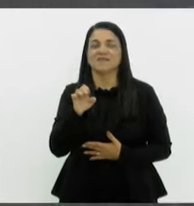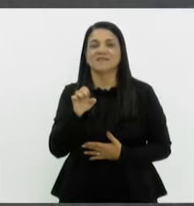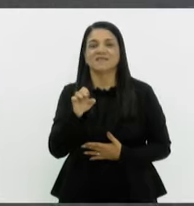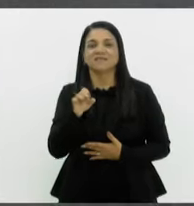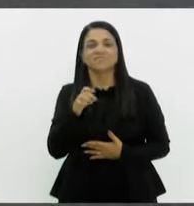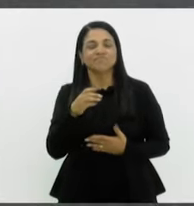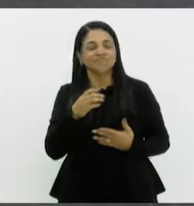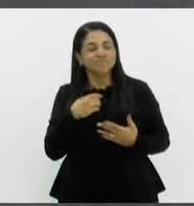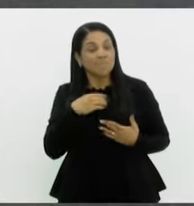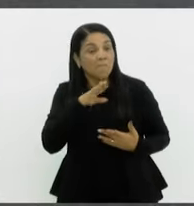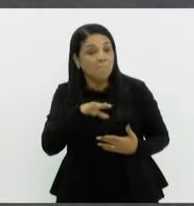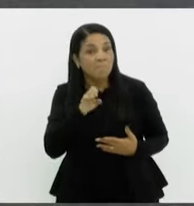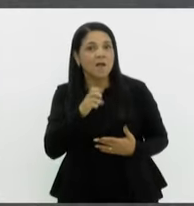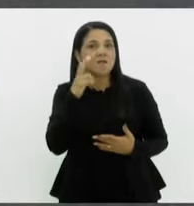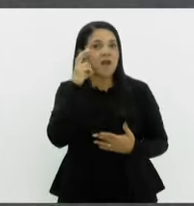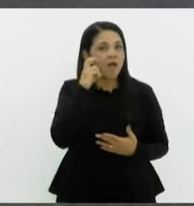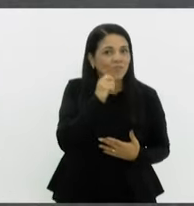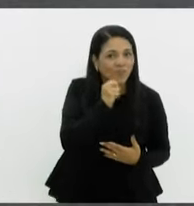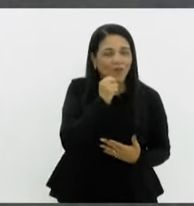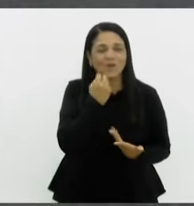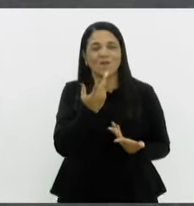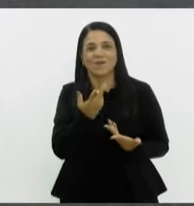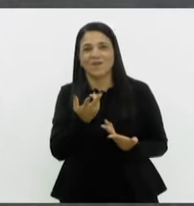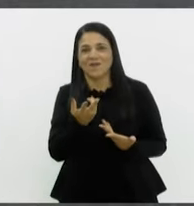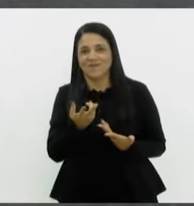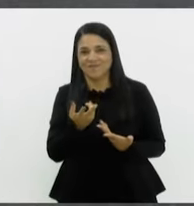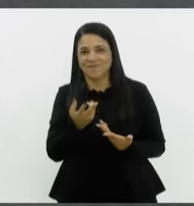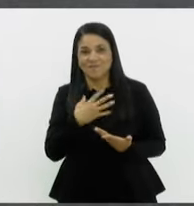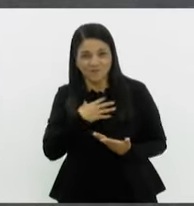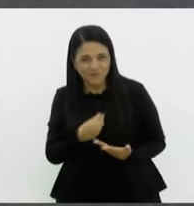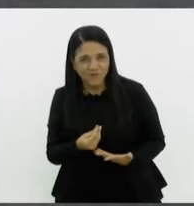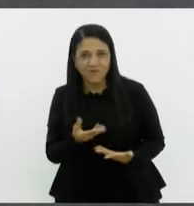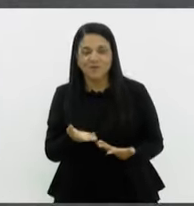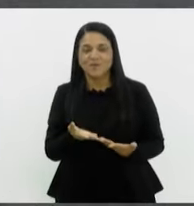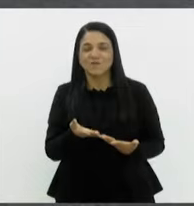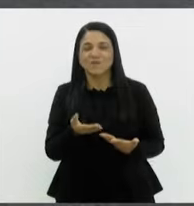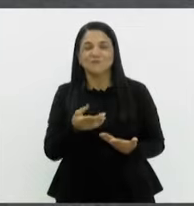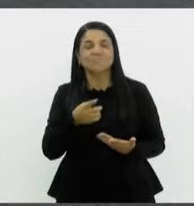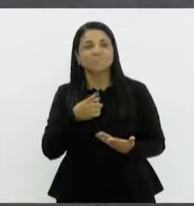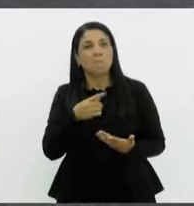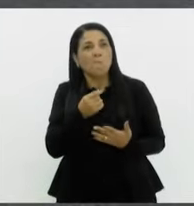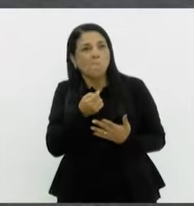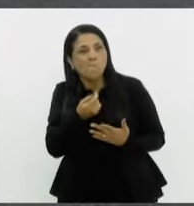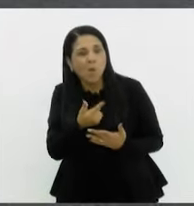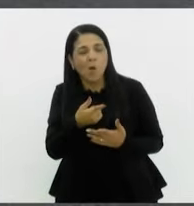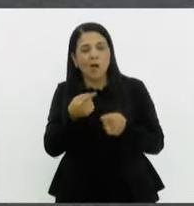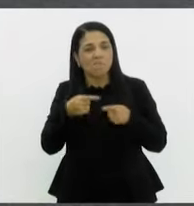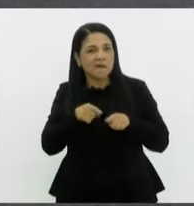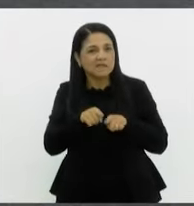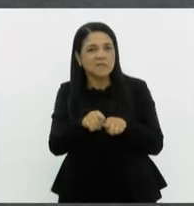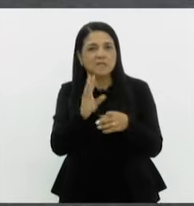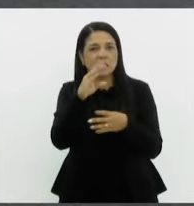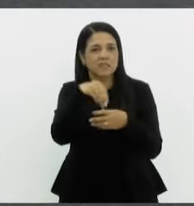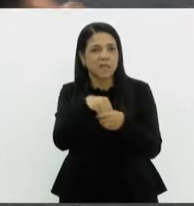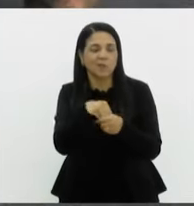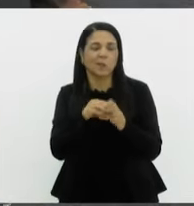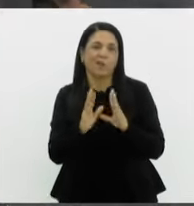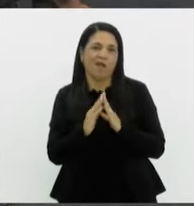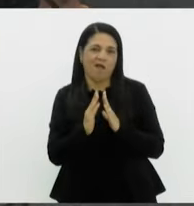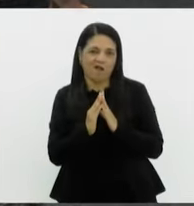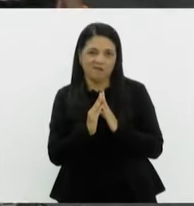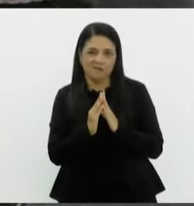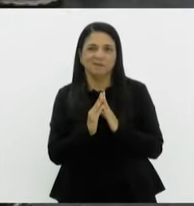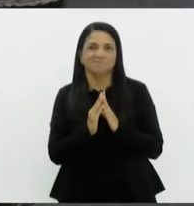do coração, que adotam, dessas mulheres que muitas vezes têm pouca parceria dentro de casa até,